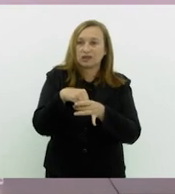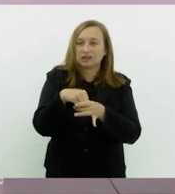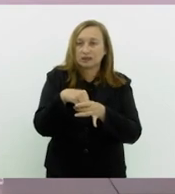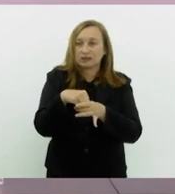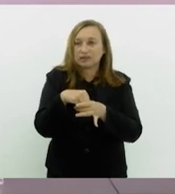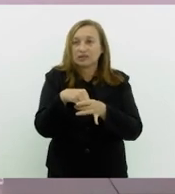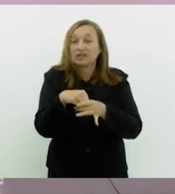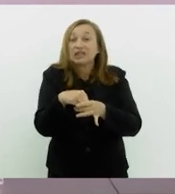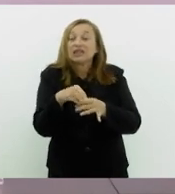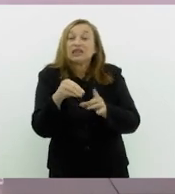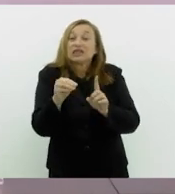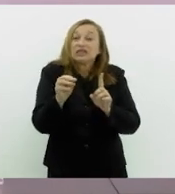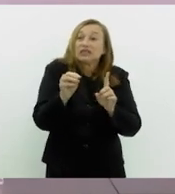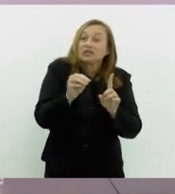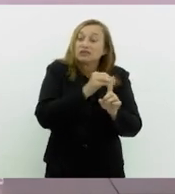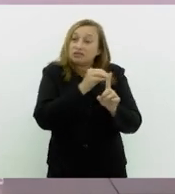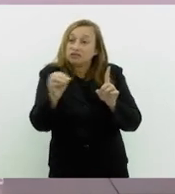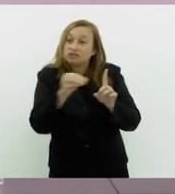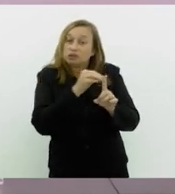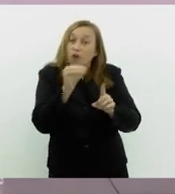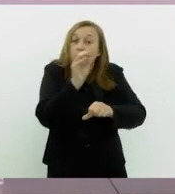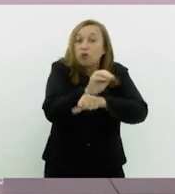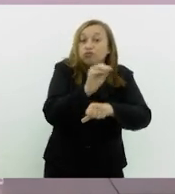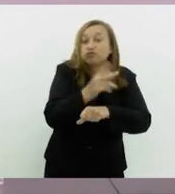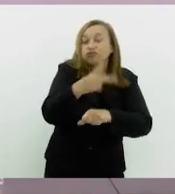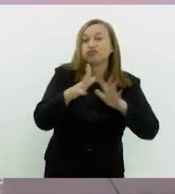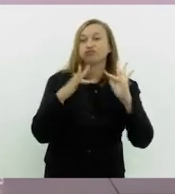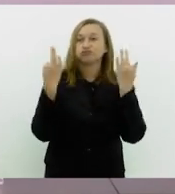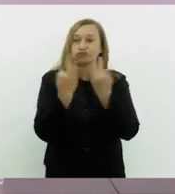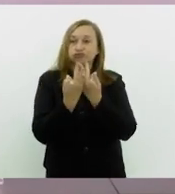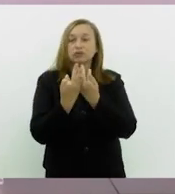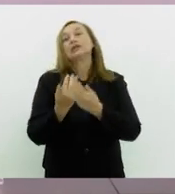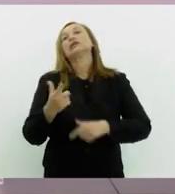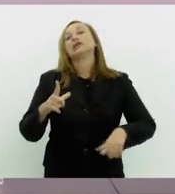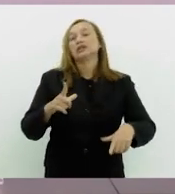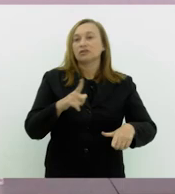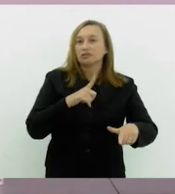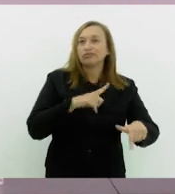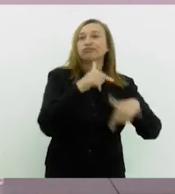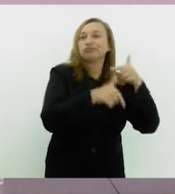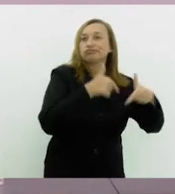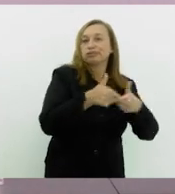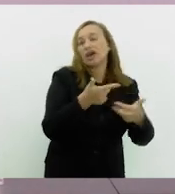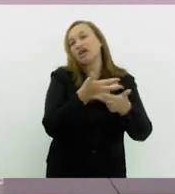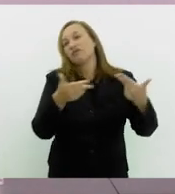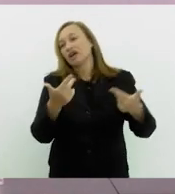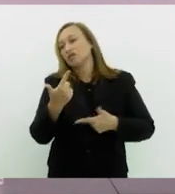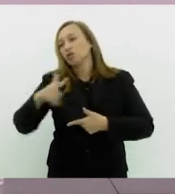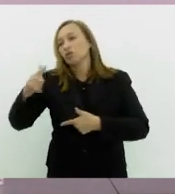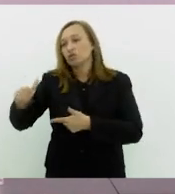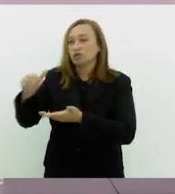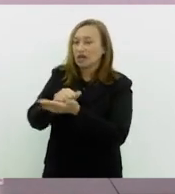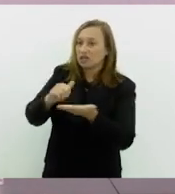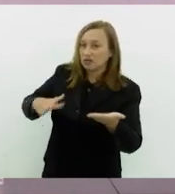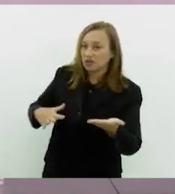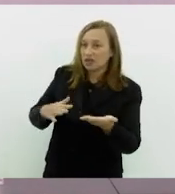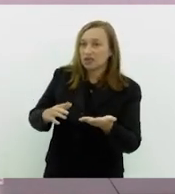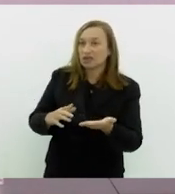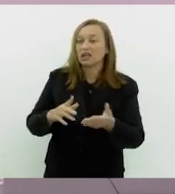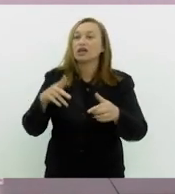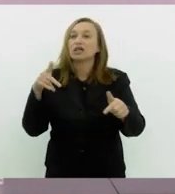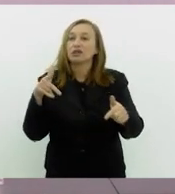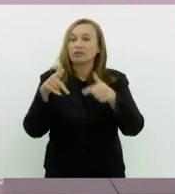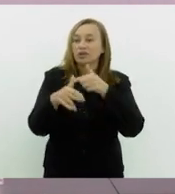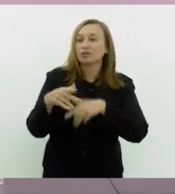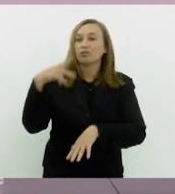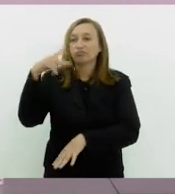para cuidar dos seus, além de exposição em subempregos e diversas violações da legislação trabalhista